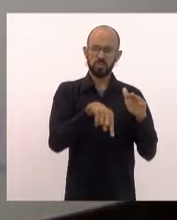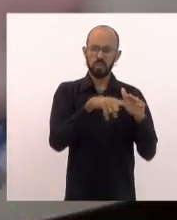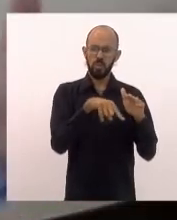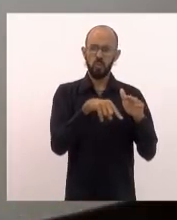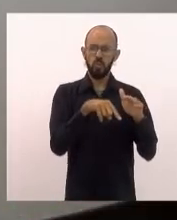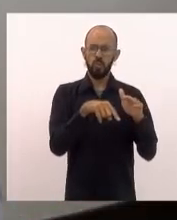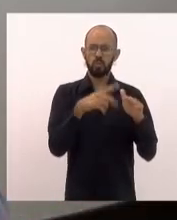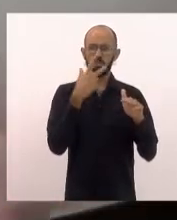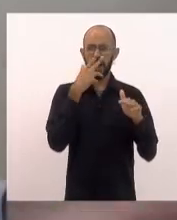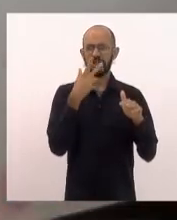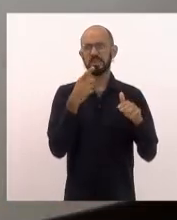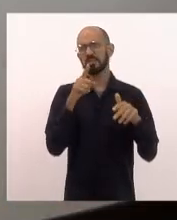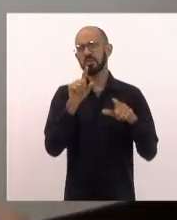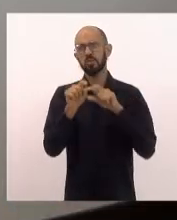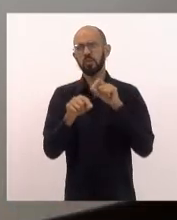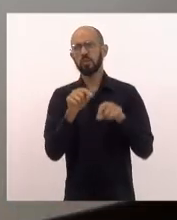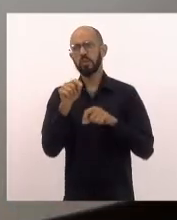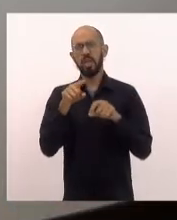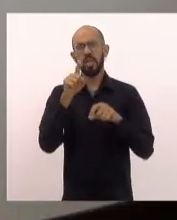uma autoridade